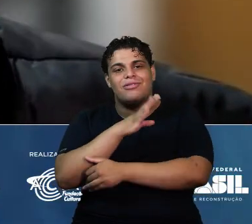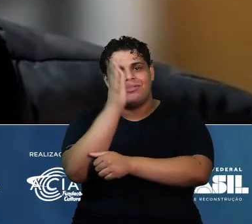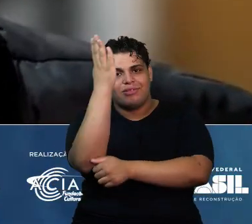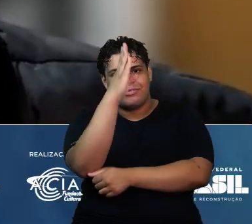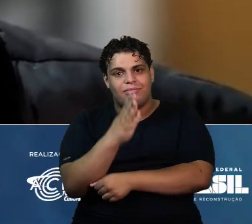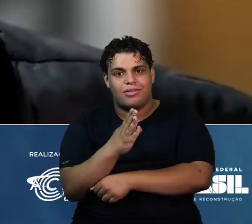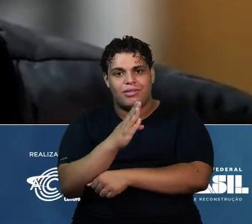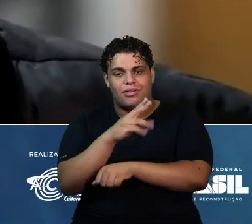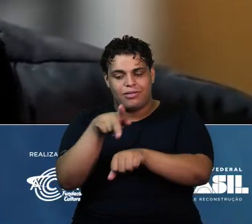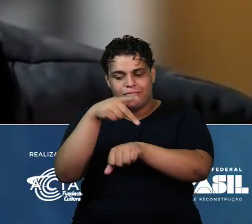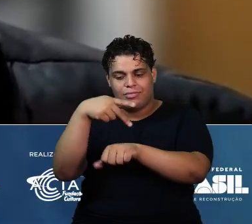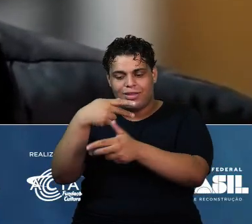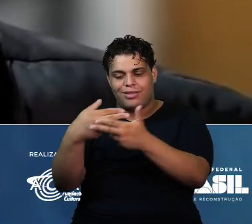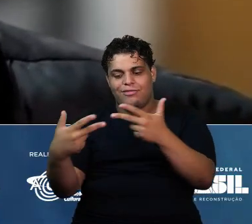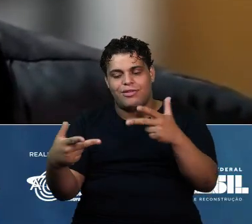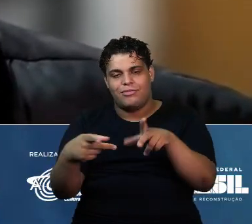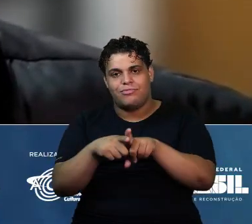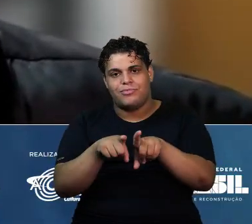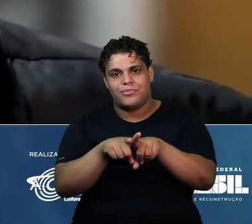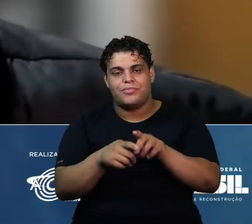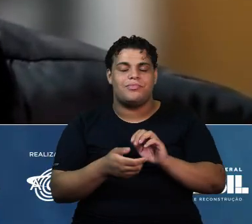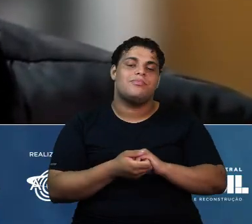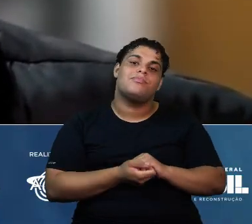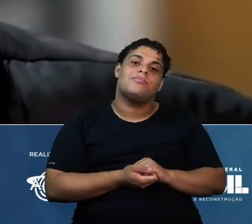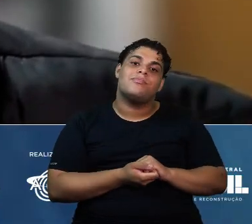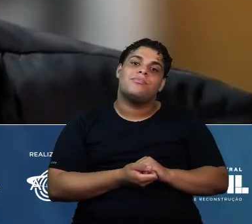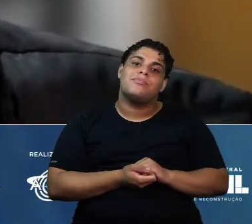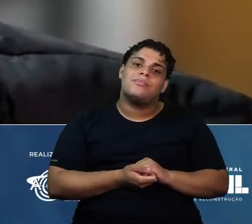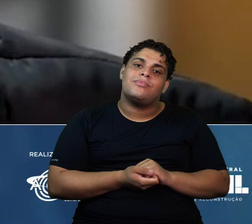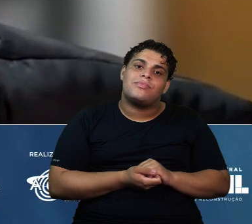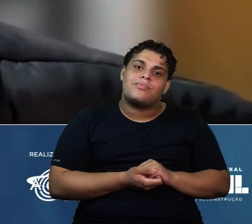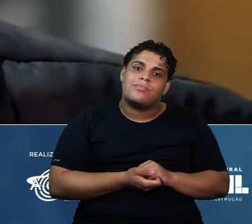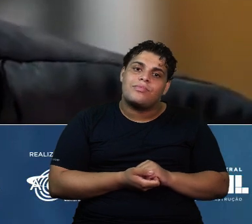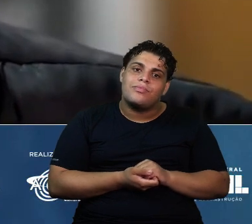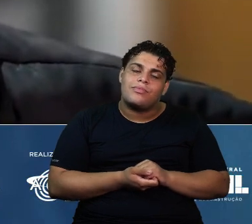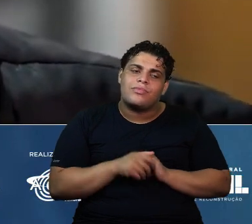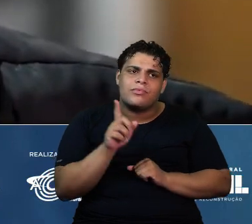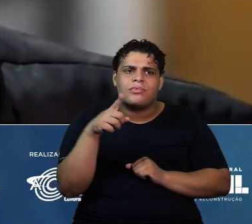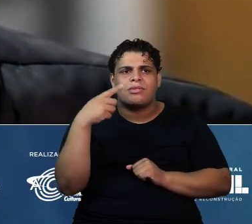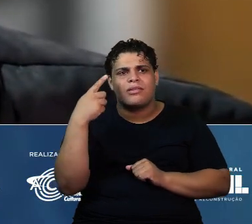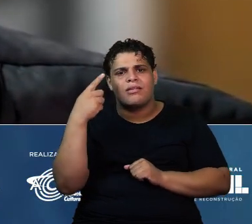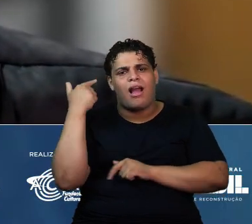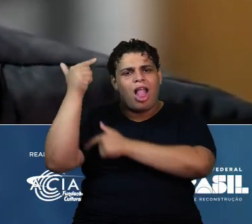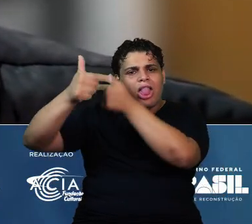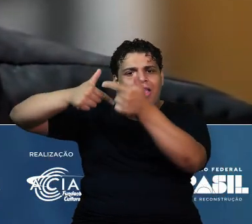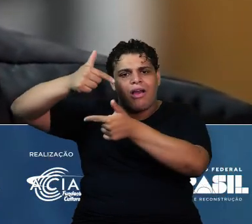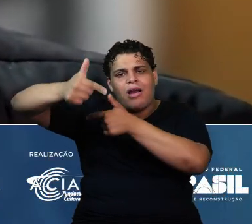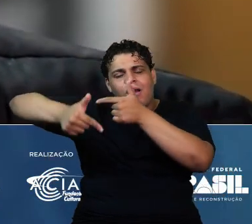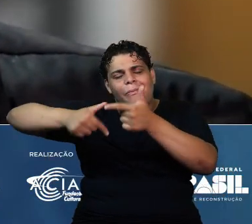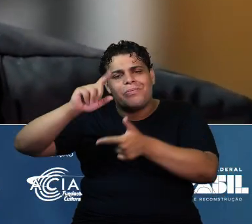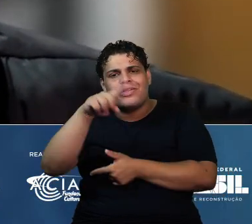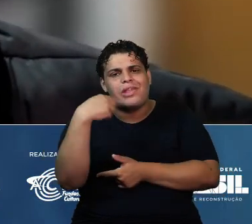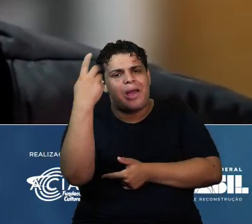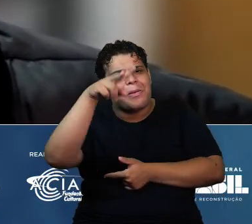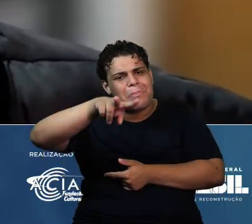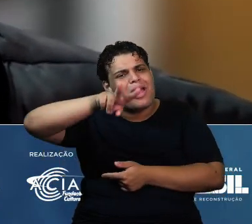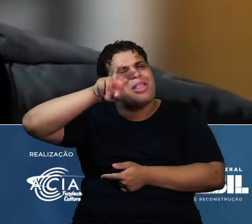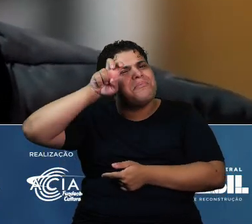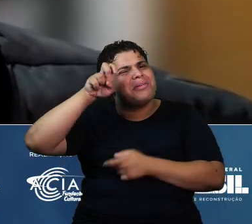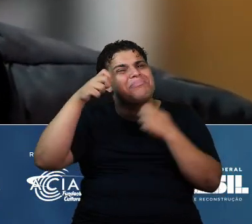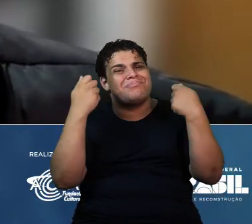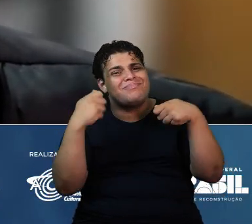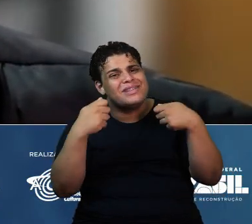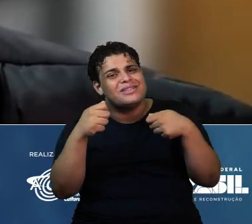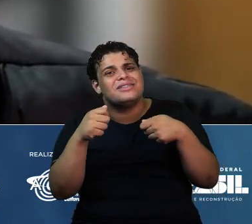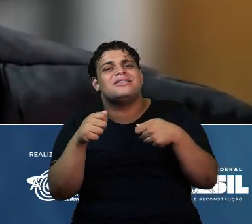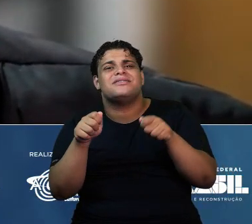Em um determinado momento da nossa vida, nós percebemos que a gente tinha que fazer alguma coisa a mais para